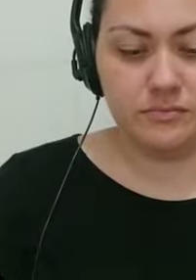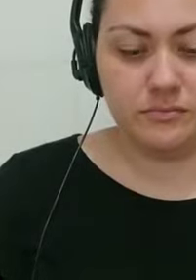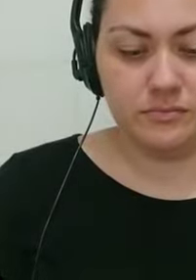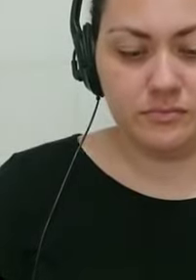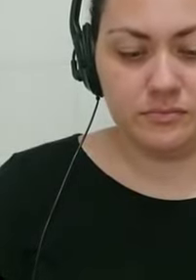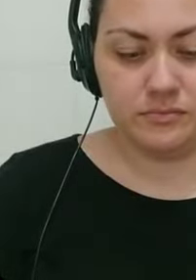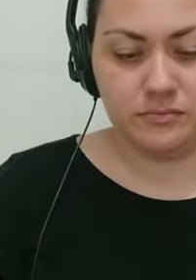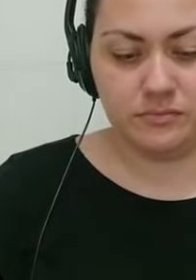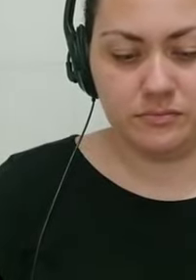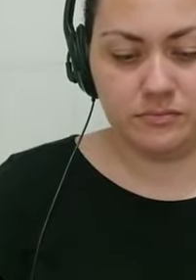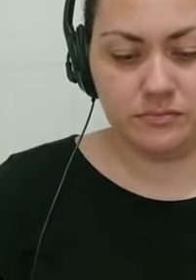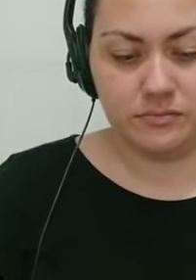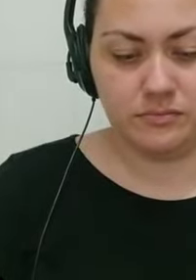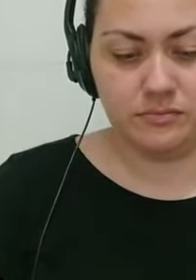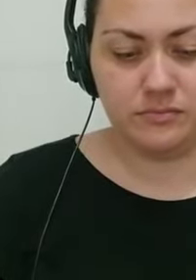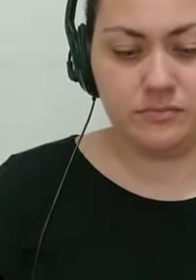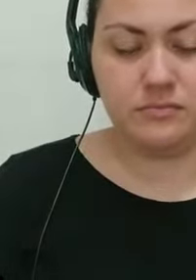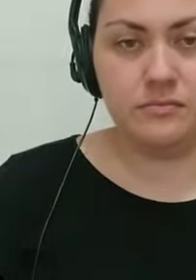Deixa eu ver aqui.